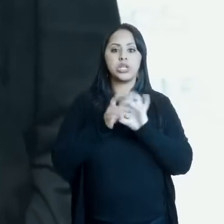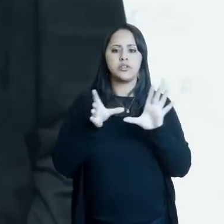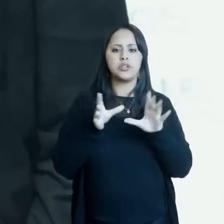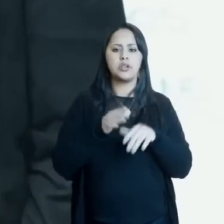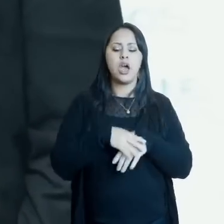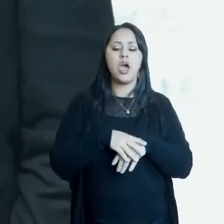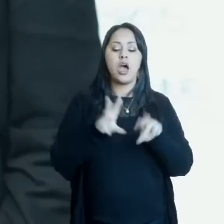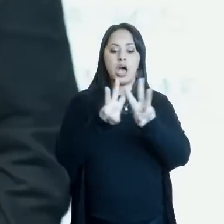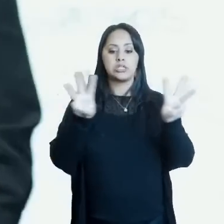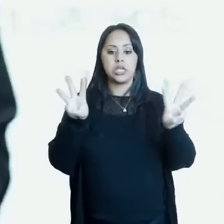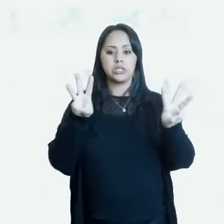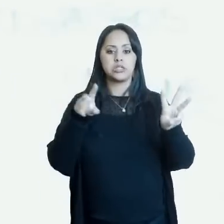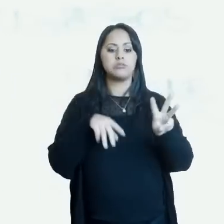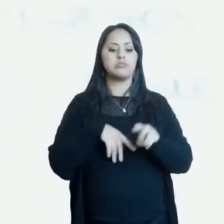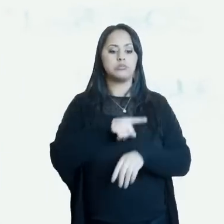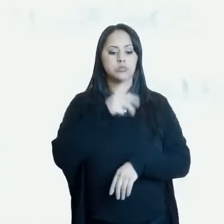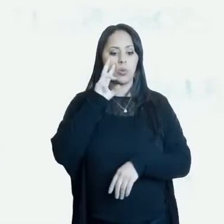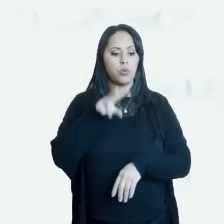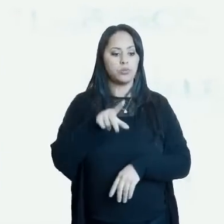aí, drive.61.live.